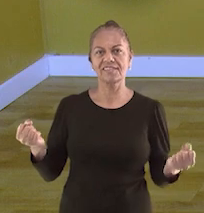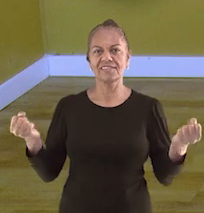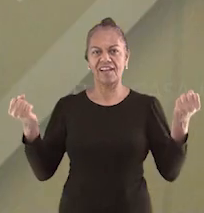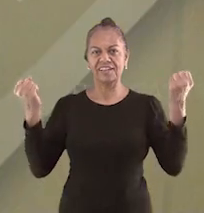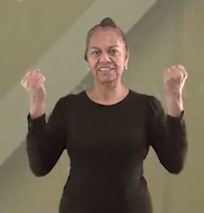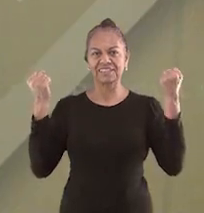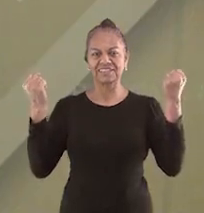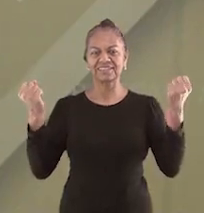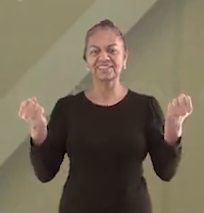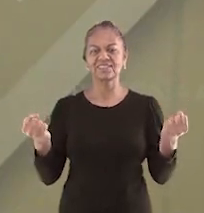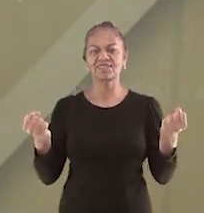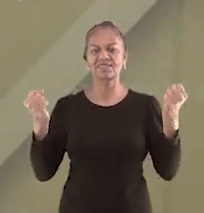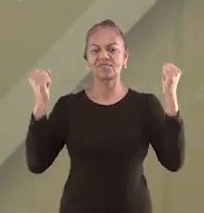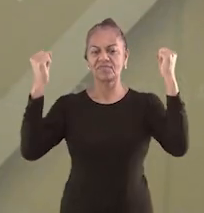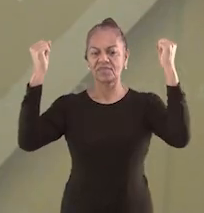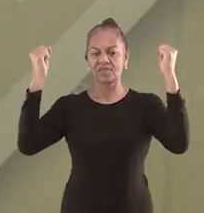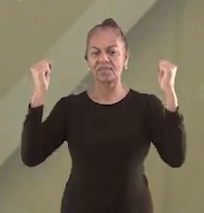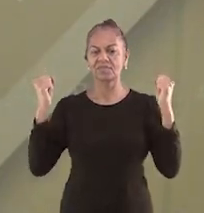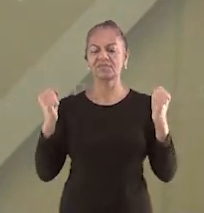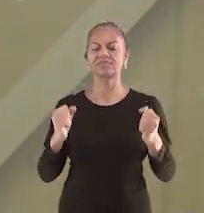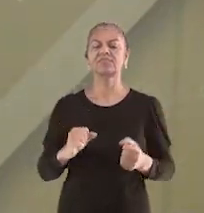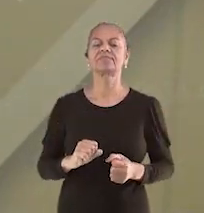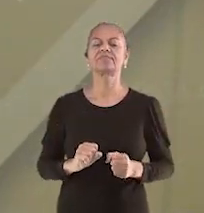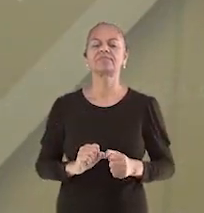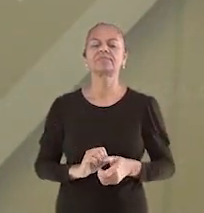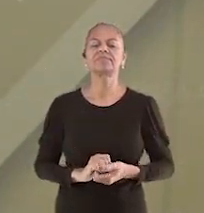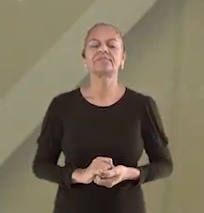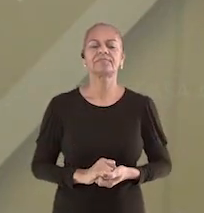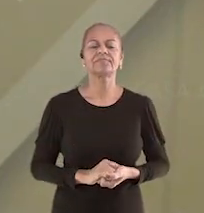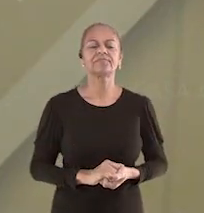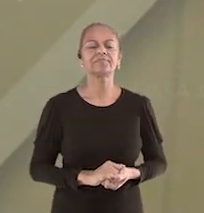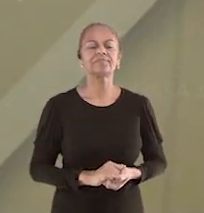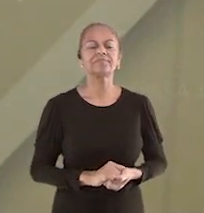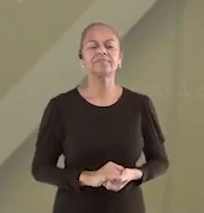vamos. Pessoal aqui tá animado comigo, hein? Vamos lá.